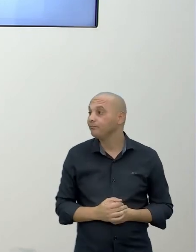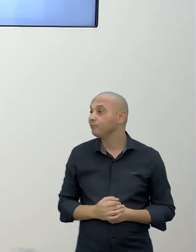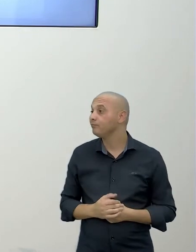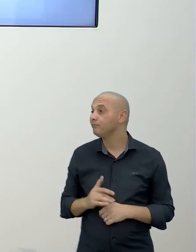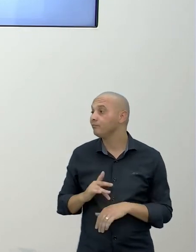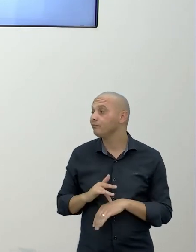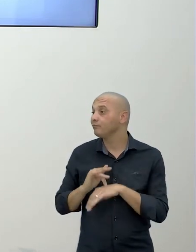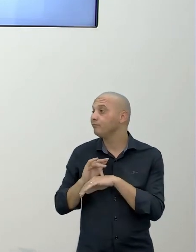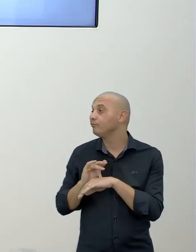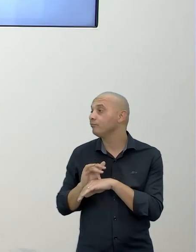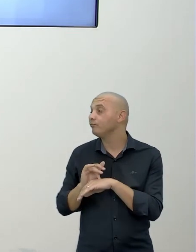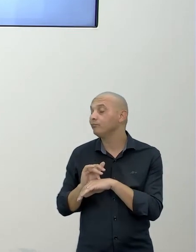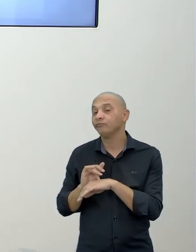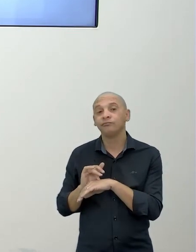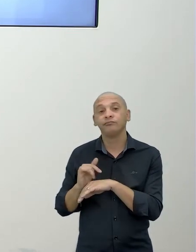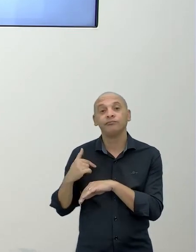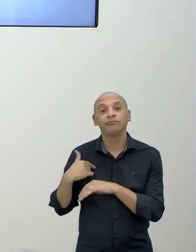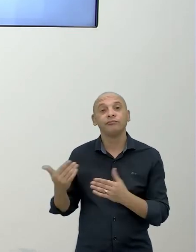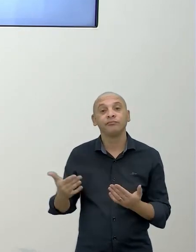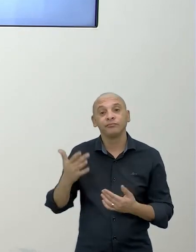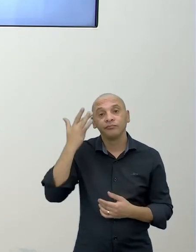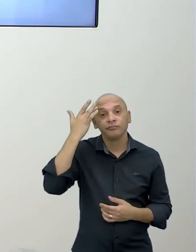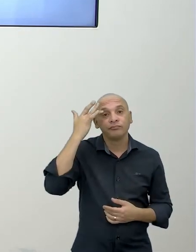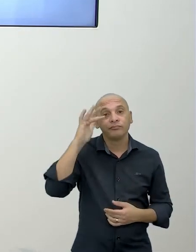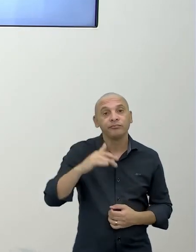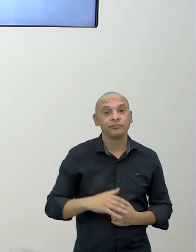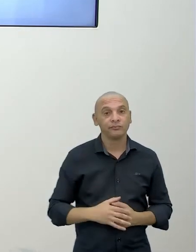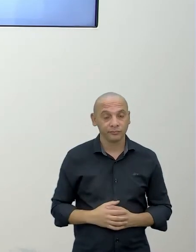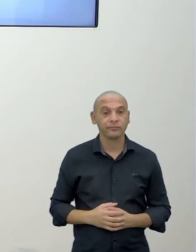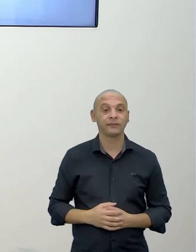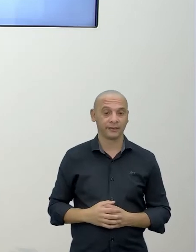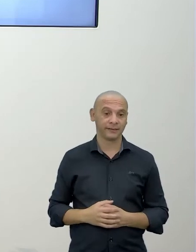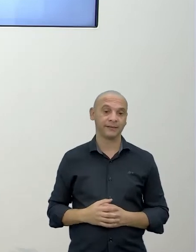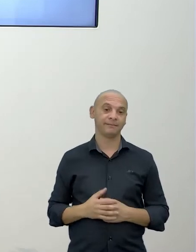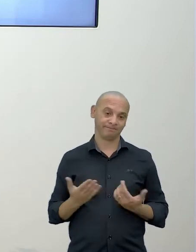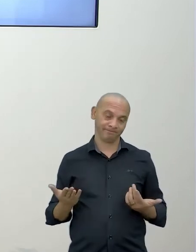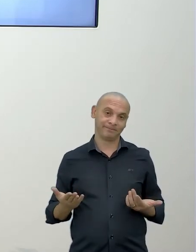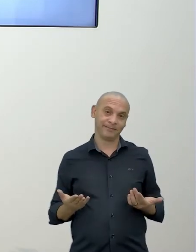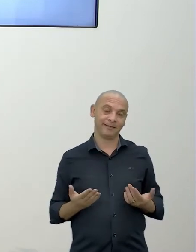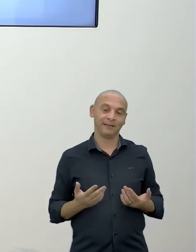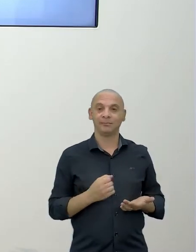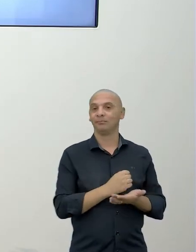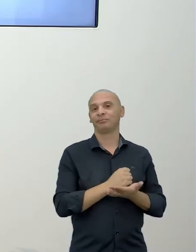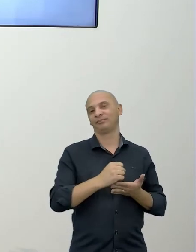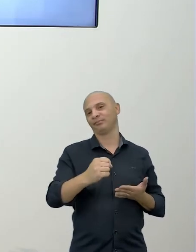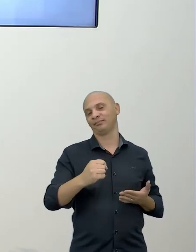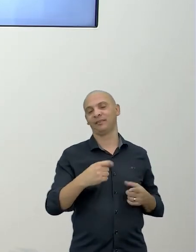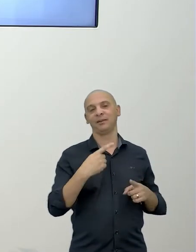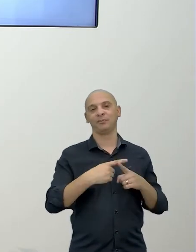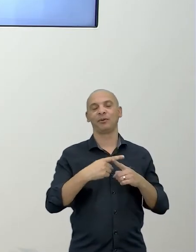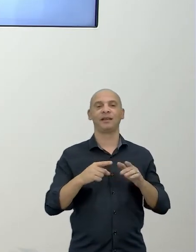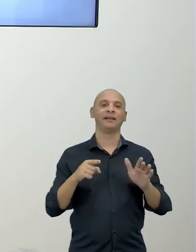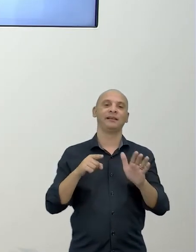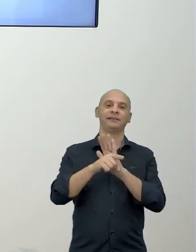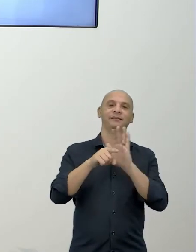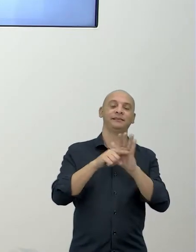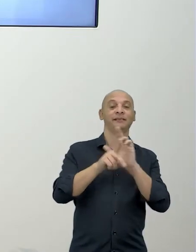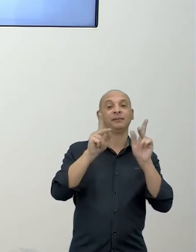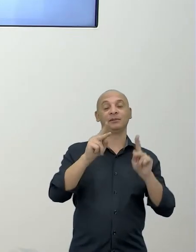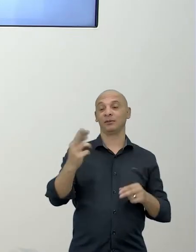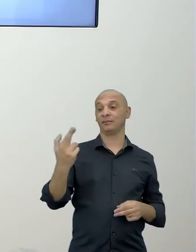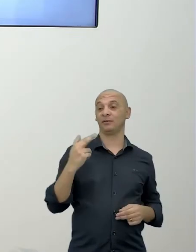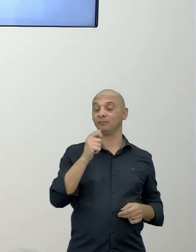fala, como que é a alimentação dos adolescentes? Eu sei dizer de quando eu era adolescente, hoje em dia eu não sei mais. E aí